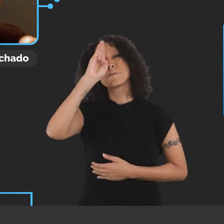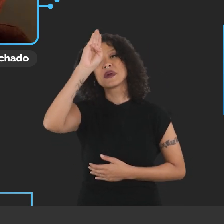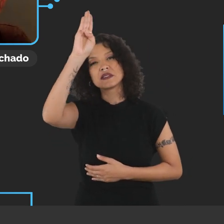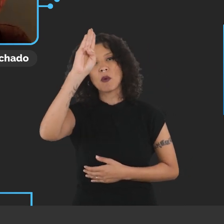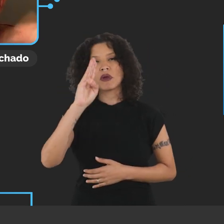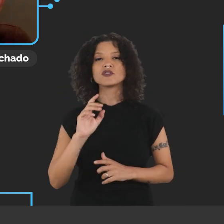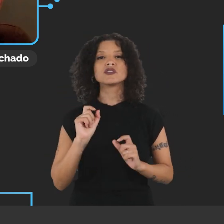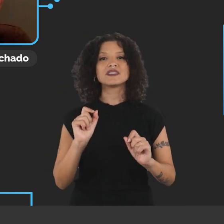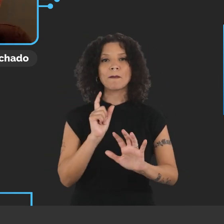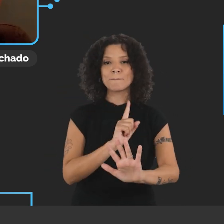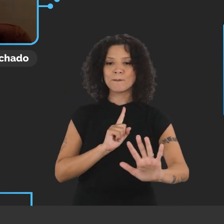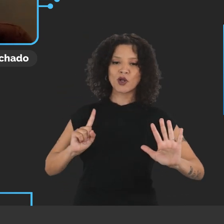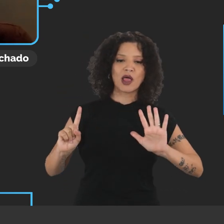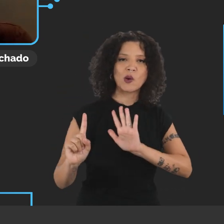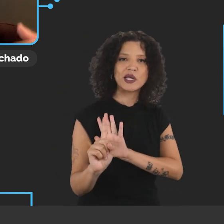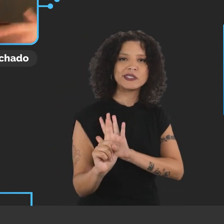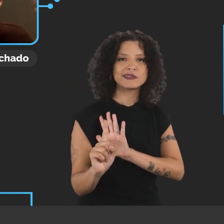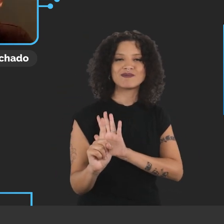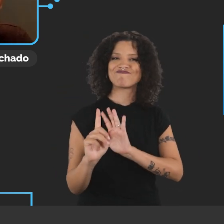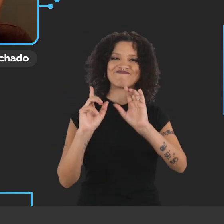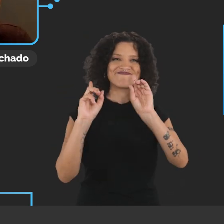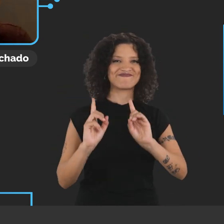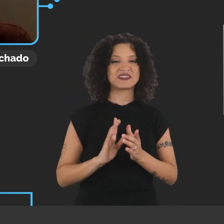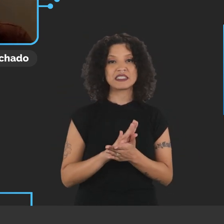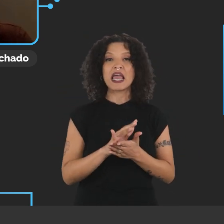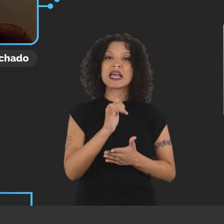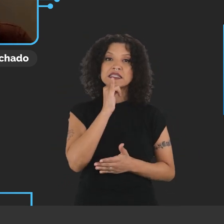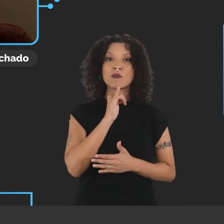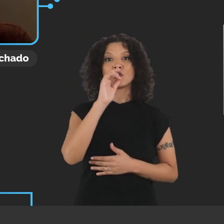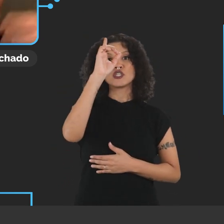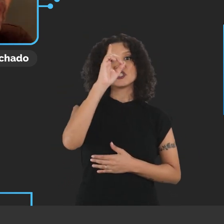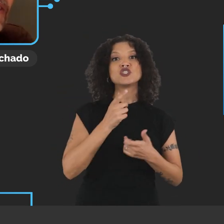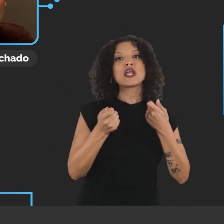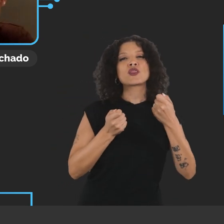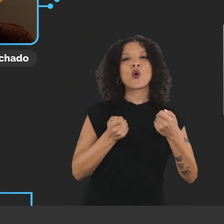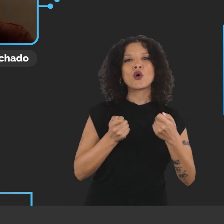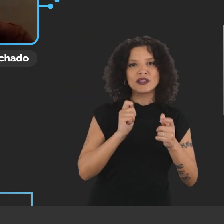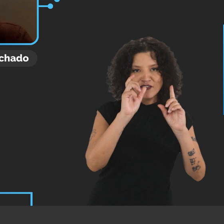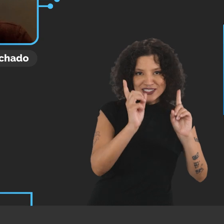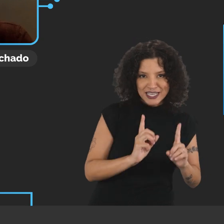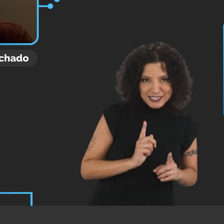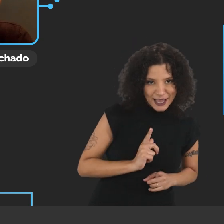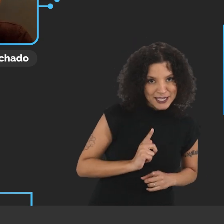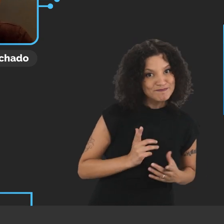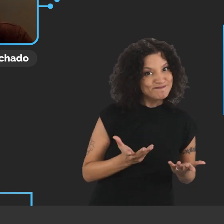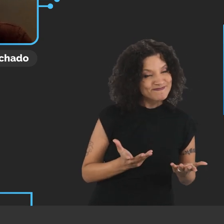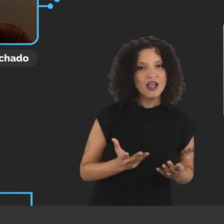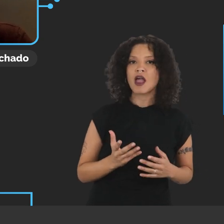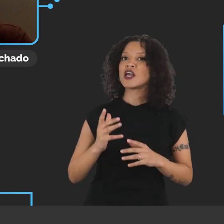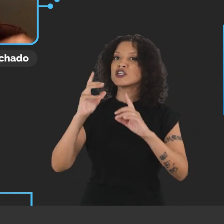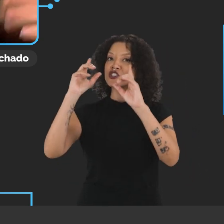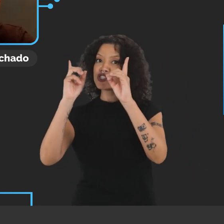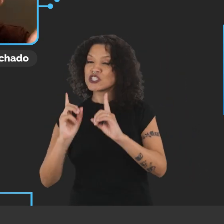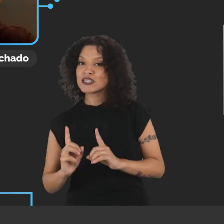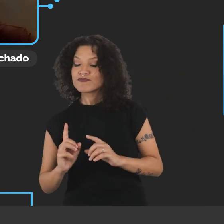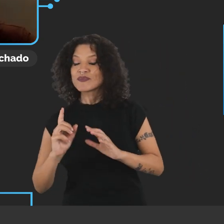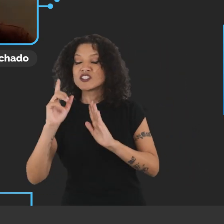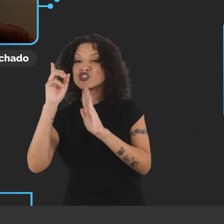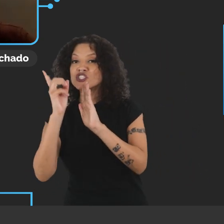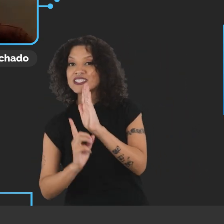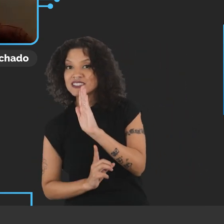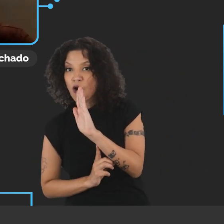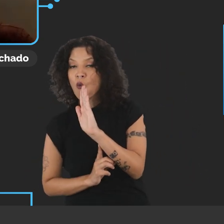naquelas funções que são consideradas as de maior protagonismo, né? A direção de fotografia, a edição,